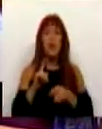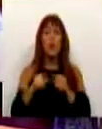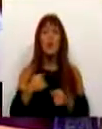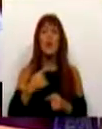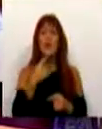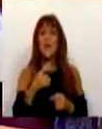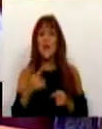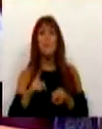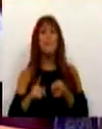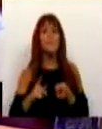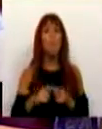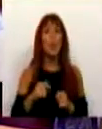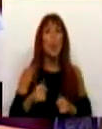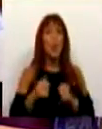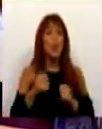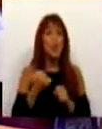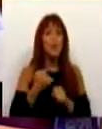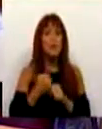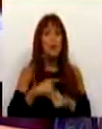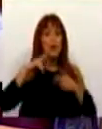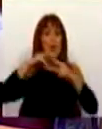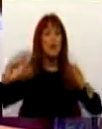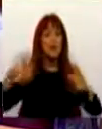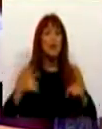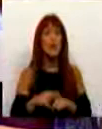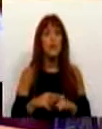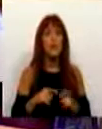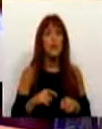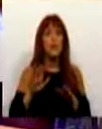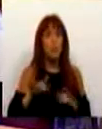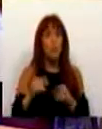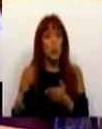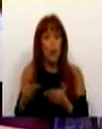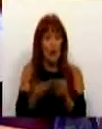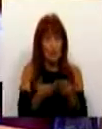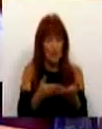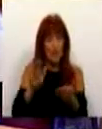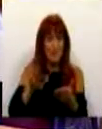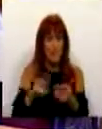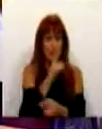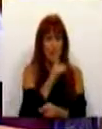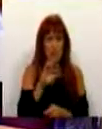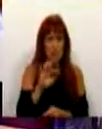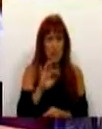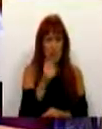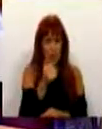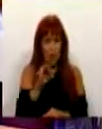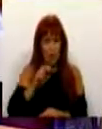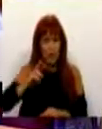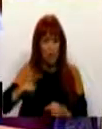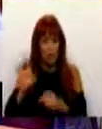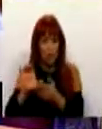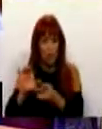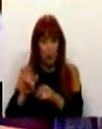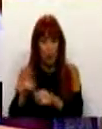queria transmitir é que o bom desempenho dos municípios, o saldo que apresentam, o saldo de 654 milhões de excedente